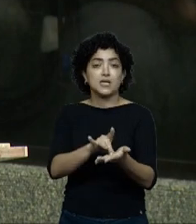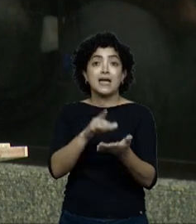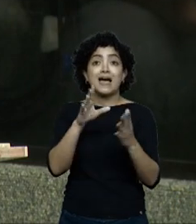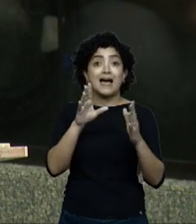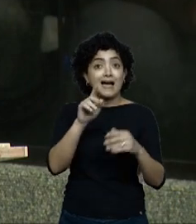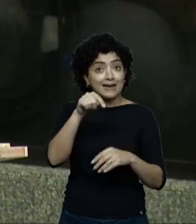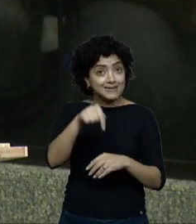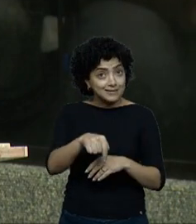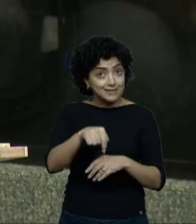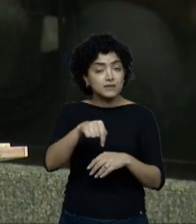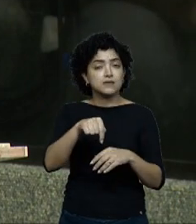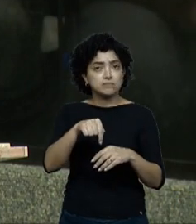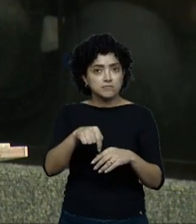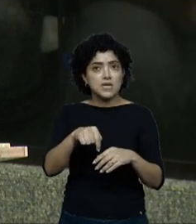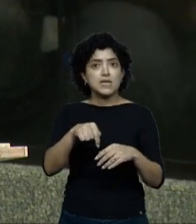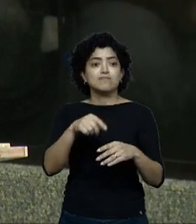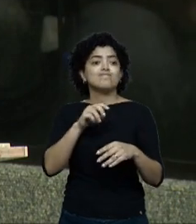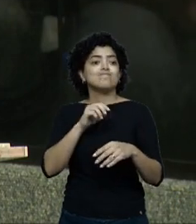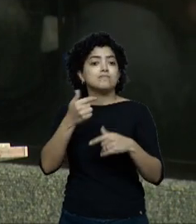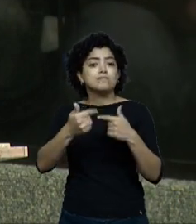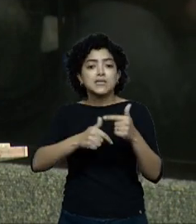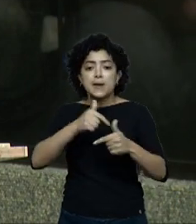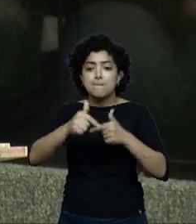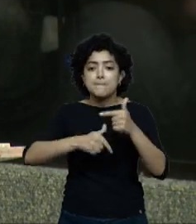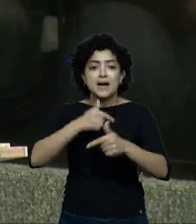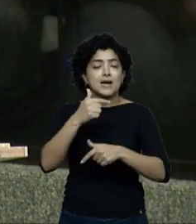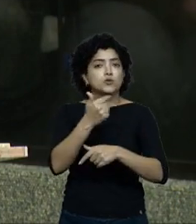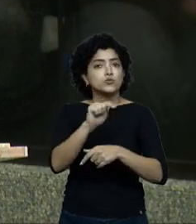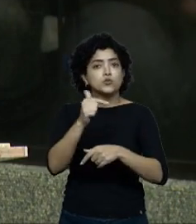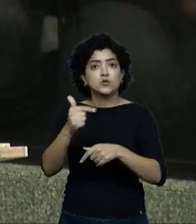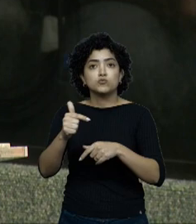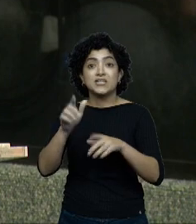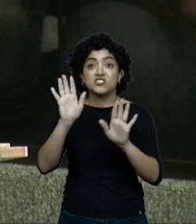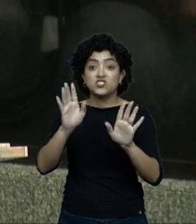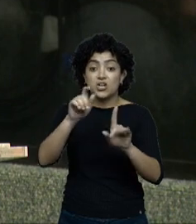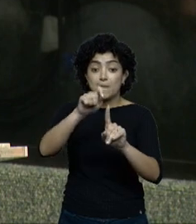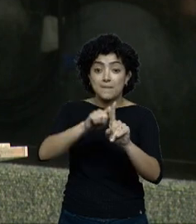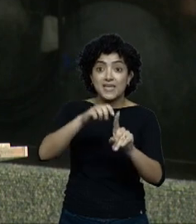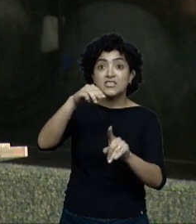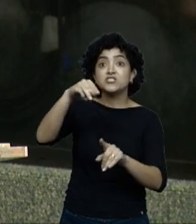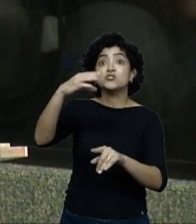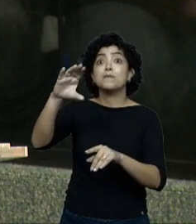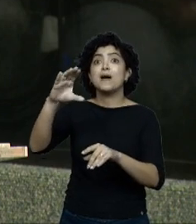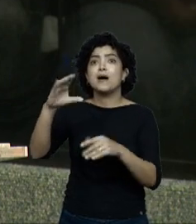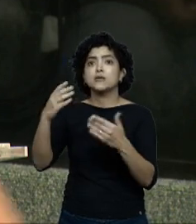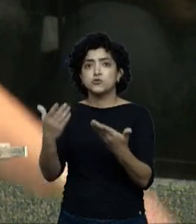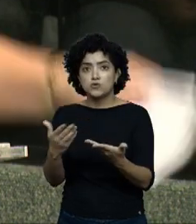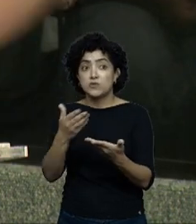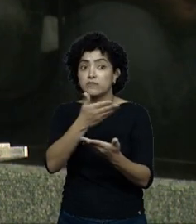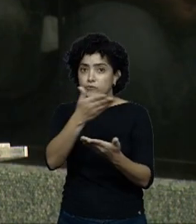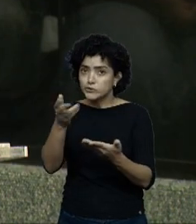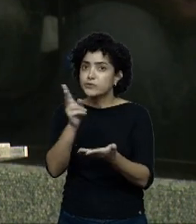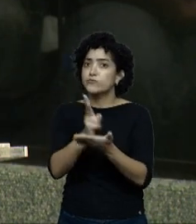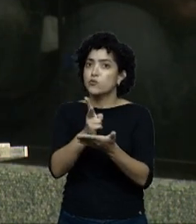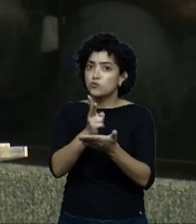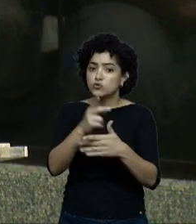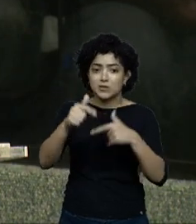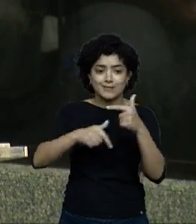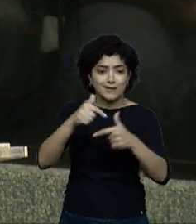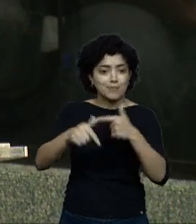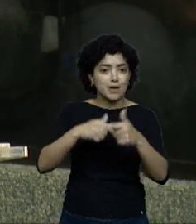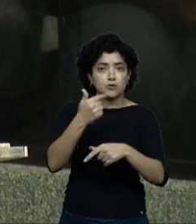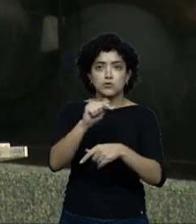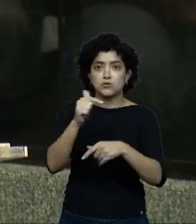act desempregado nós estamos em março é um absurdo quer dizer para vocês Vocês vão ficar desempregado porque pela